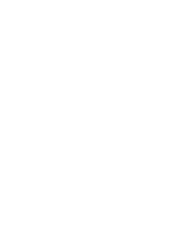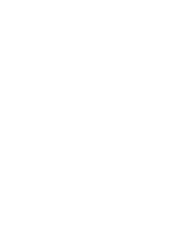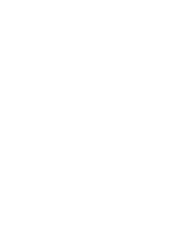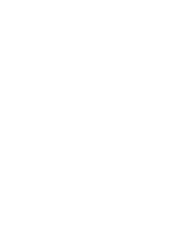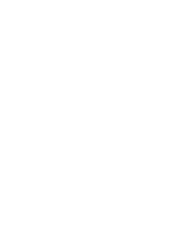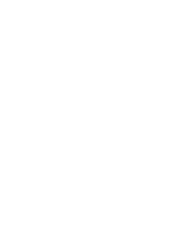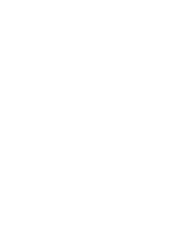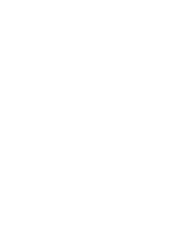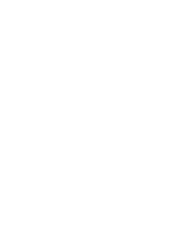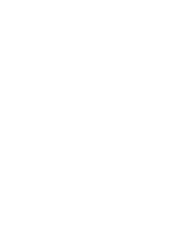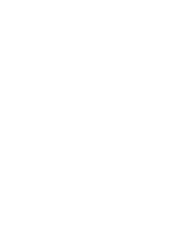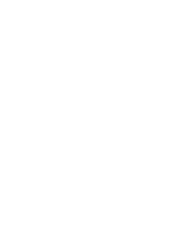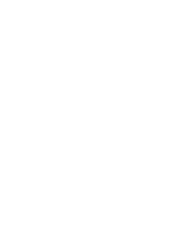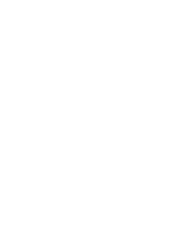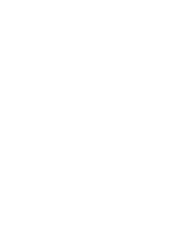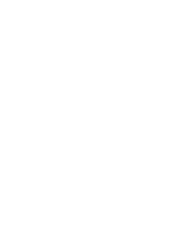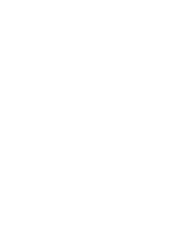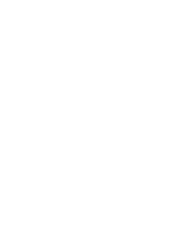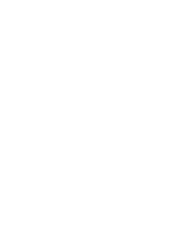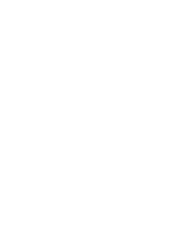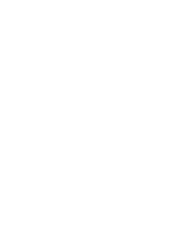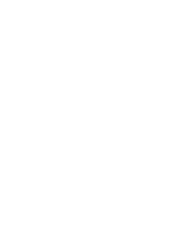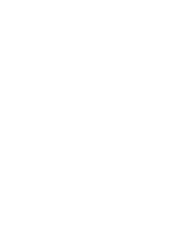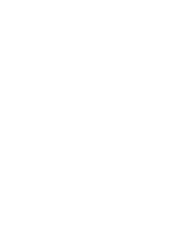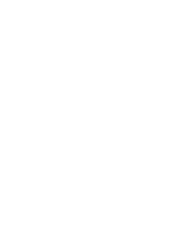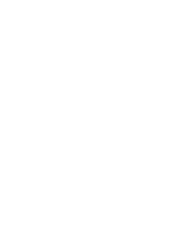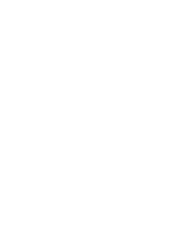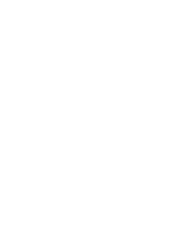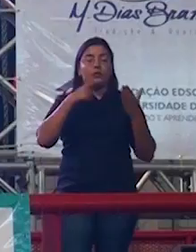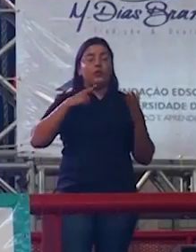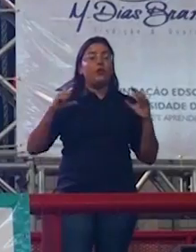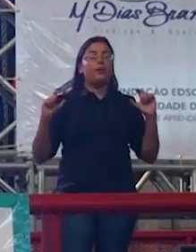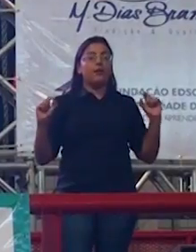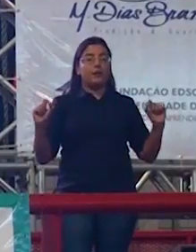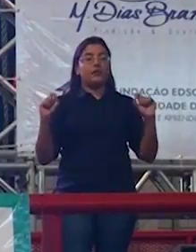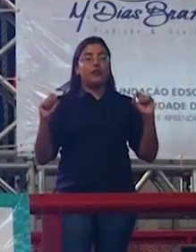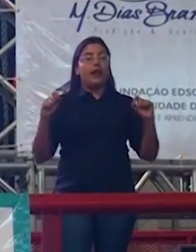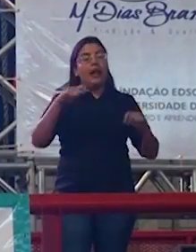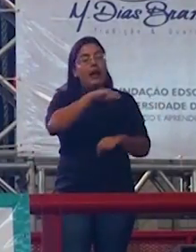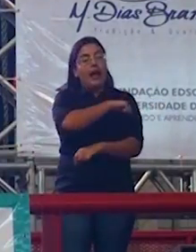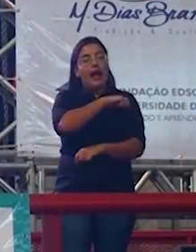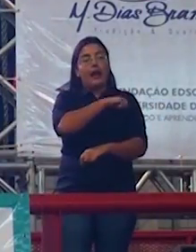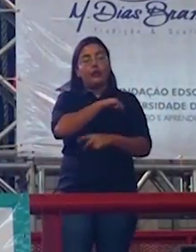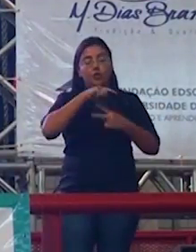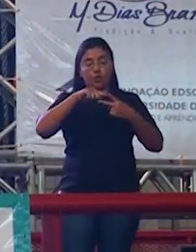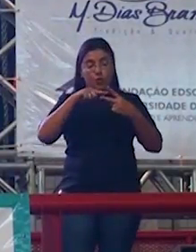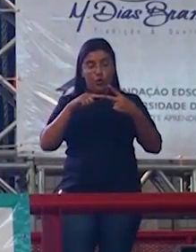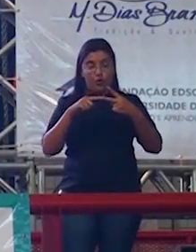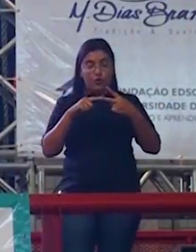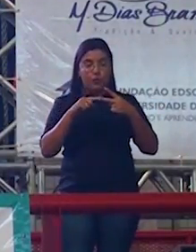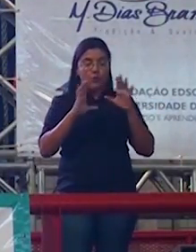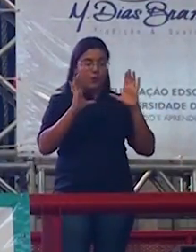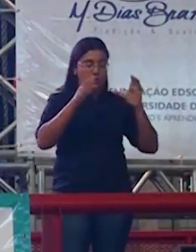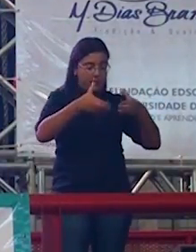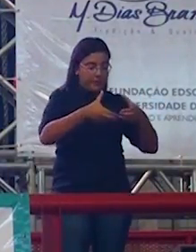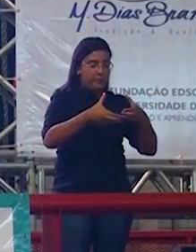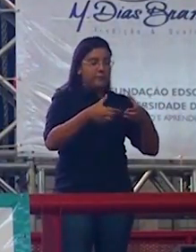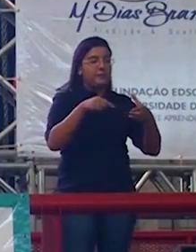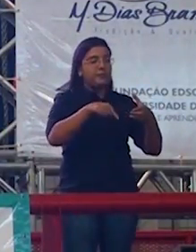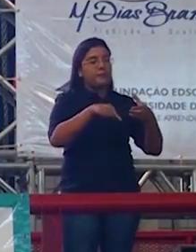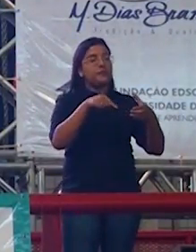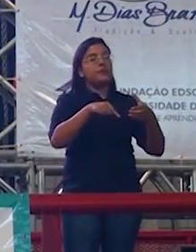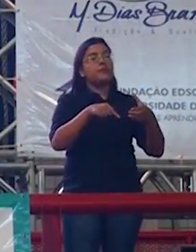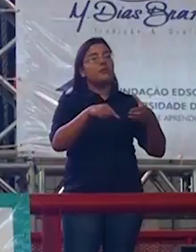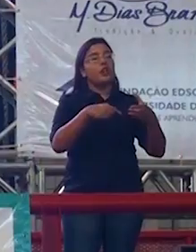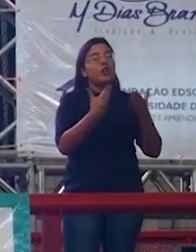Olha, um grupo de psicólogos dividiu os alunos em dois grupos. O primeiro grupo eles